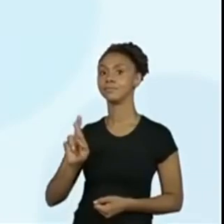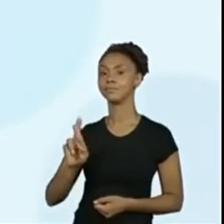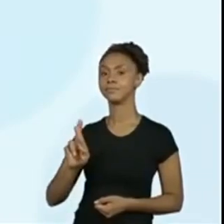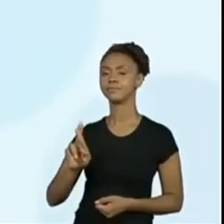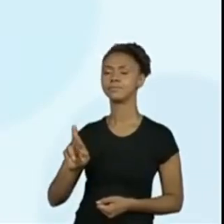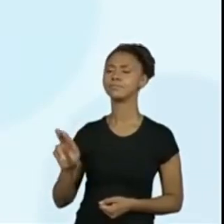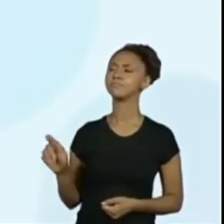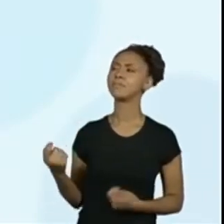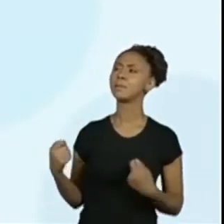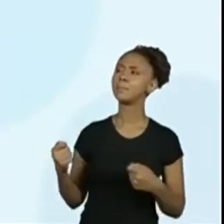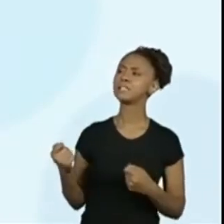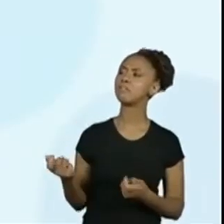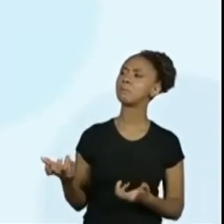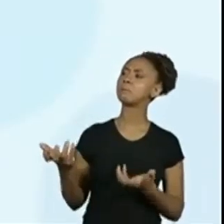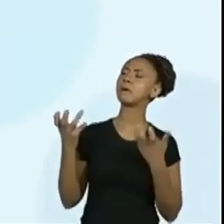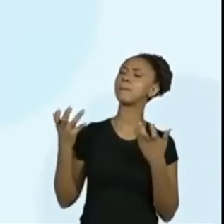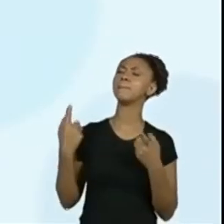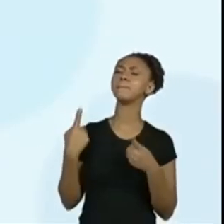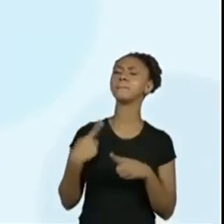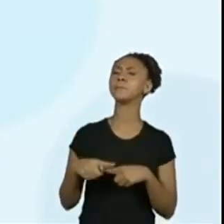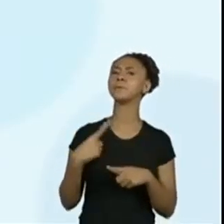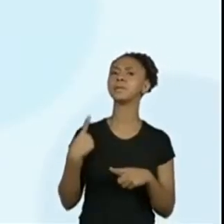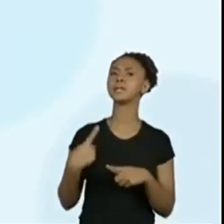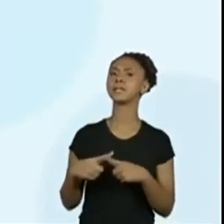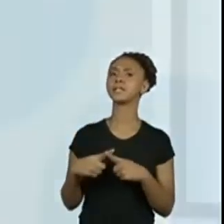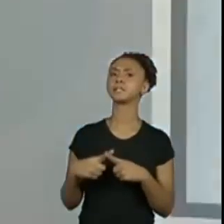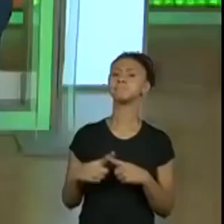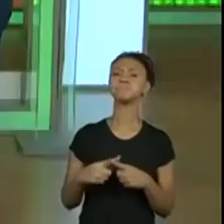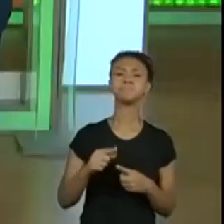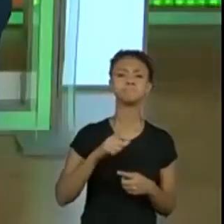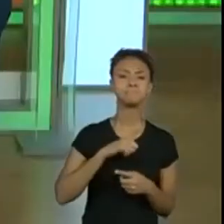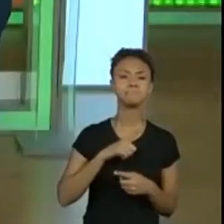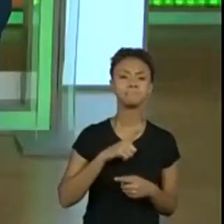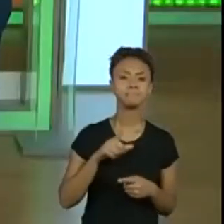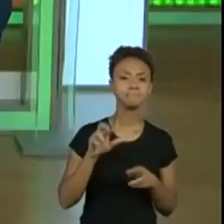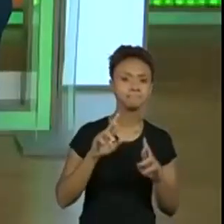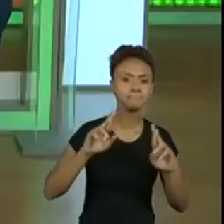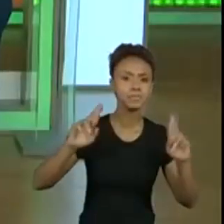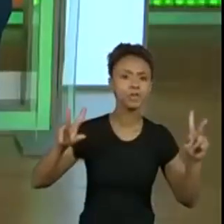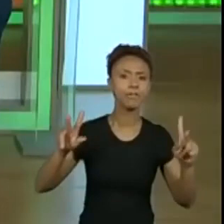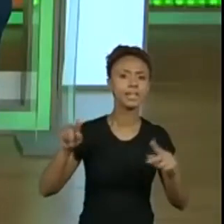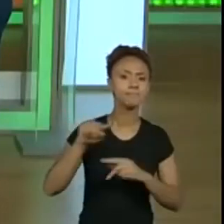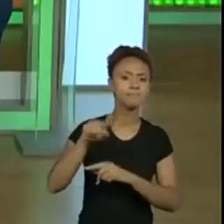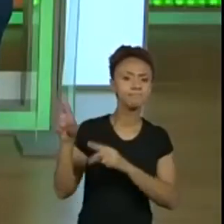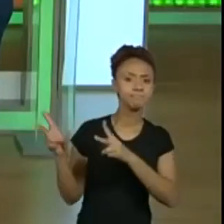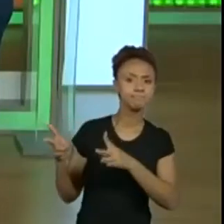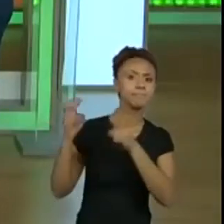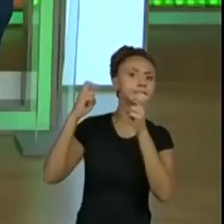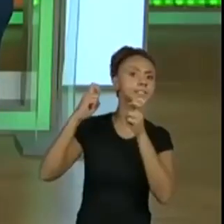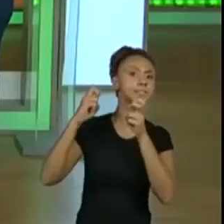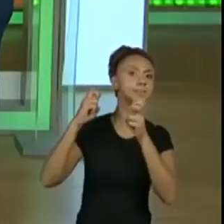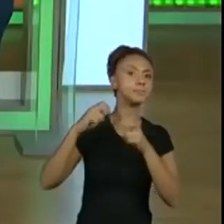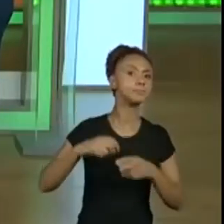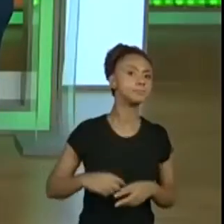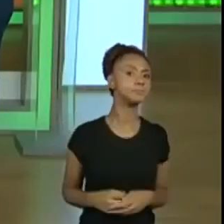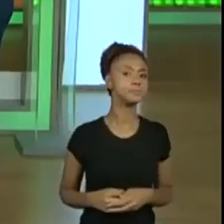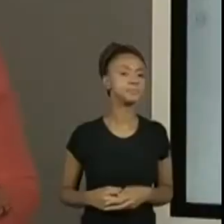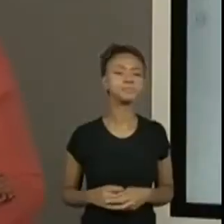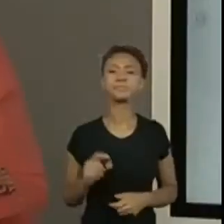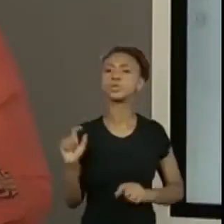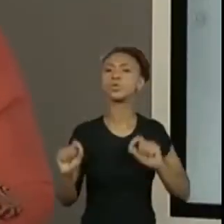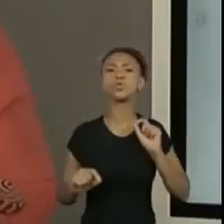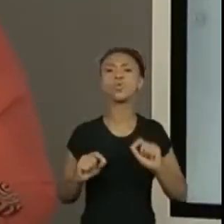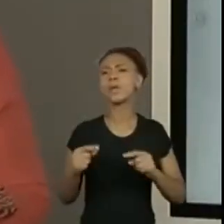palavras mereceram esse destaque? Alguma coisa chamou a atenção nestas palavras? Por que será que elas